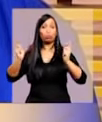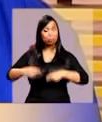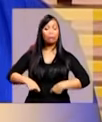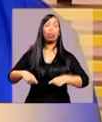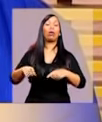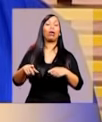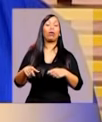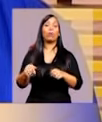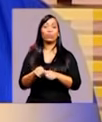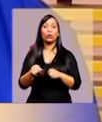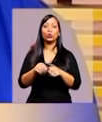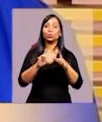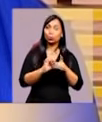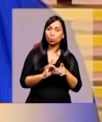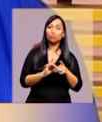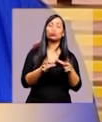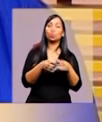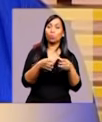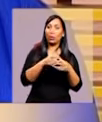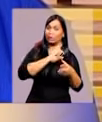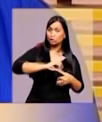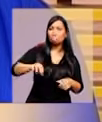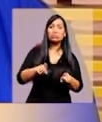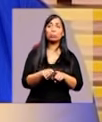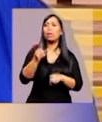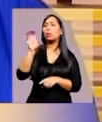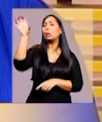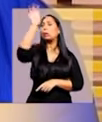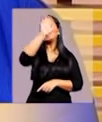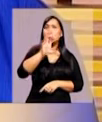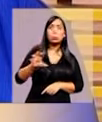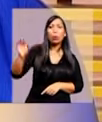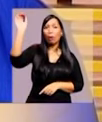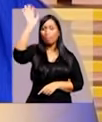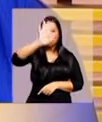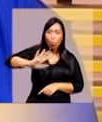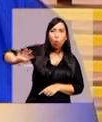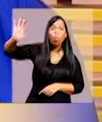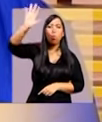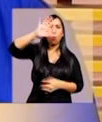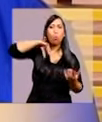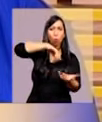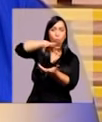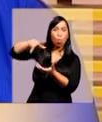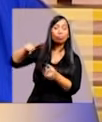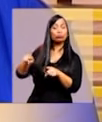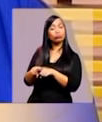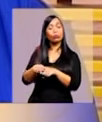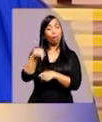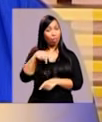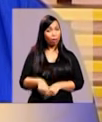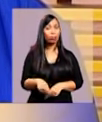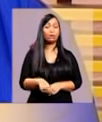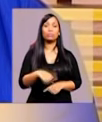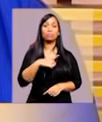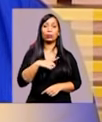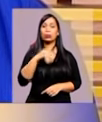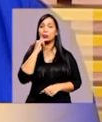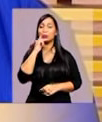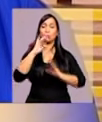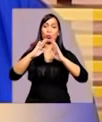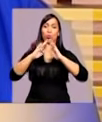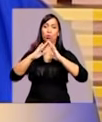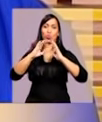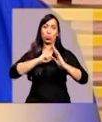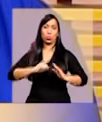seja praticado paralelamente ao shintoísmo. Em outras regiões do mundo isso também acontece, e aqui também. Existem